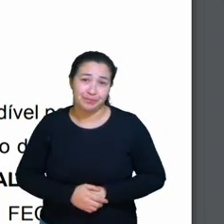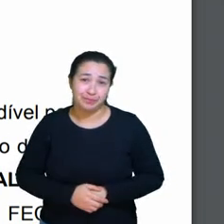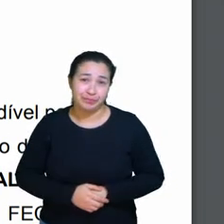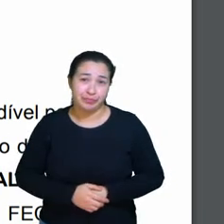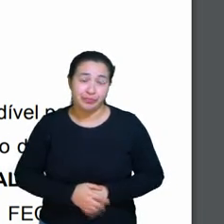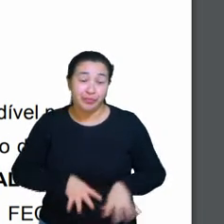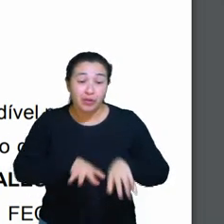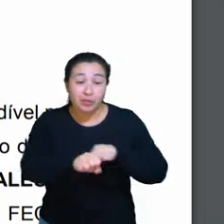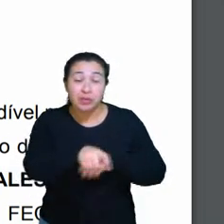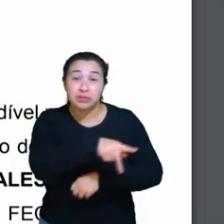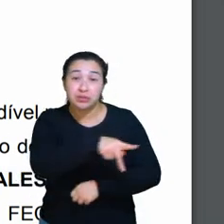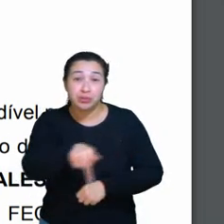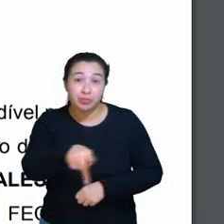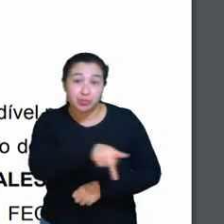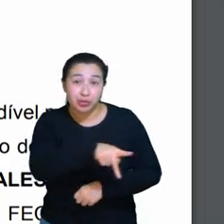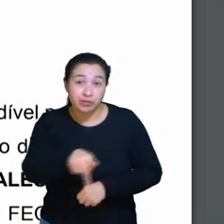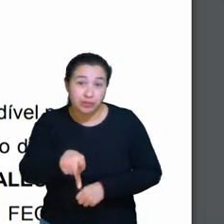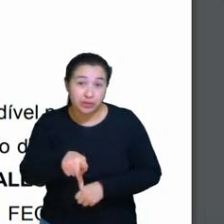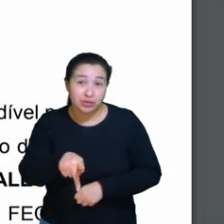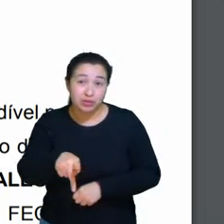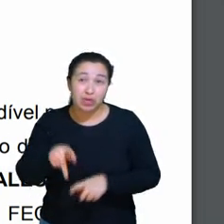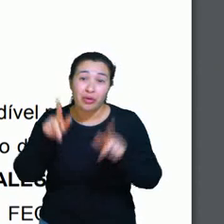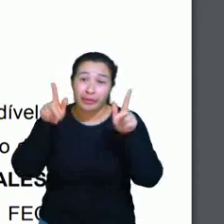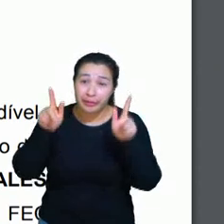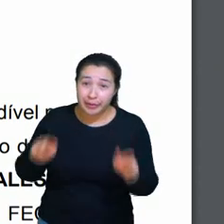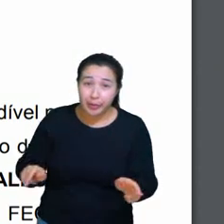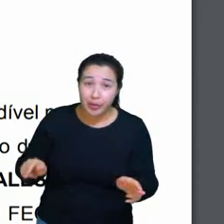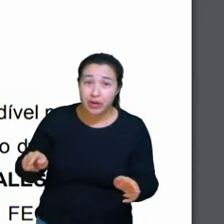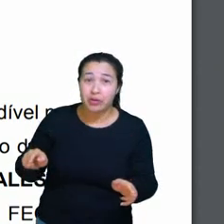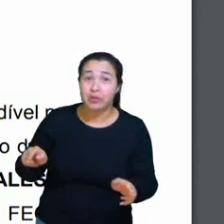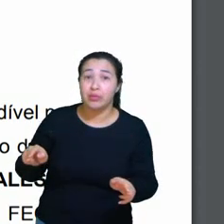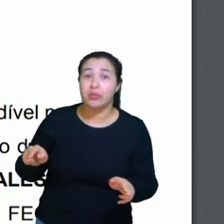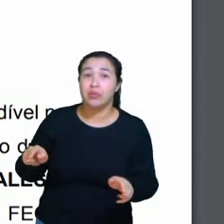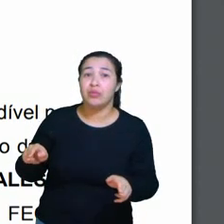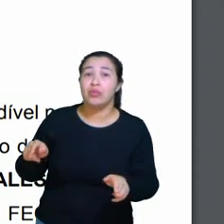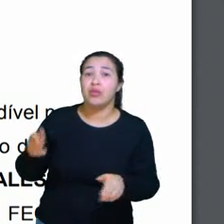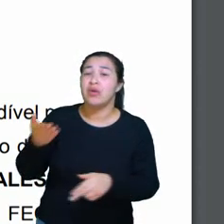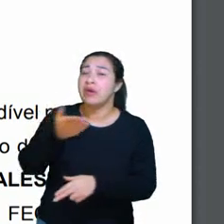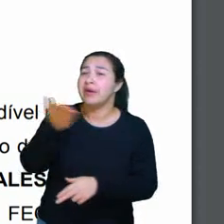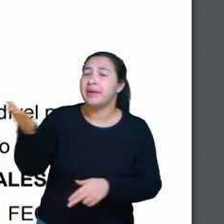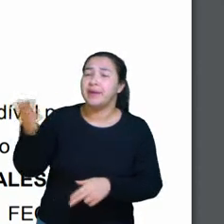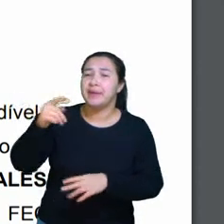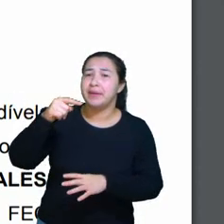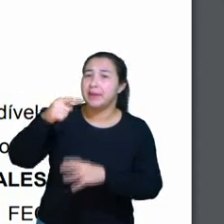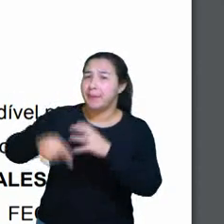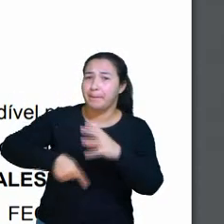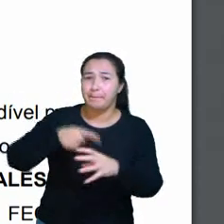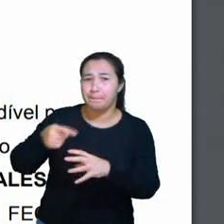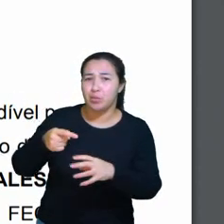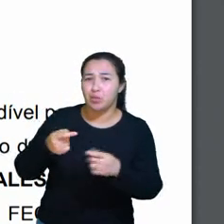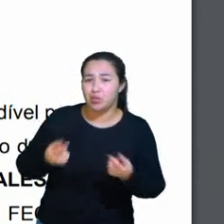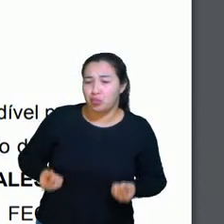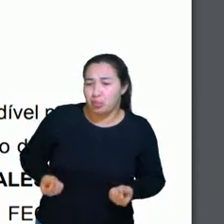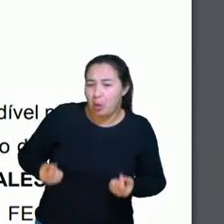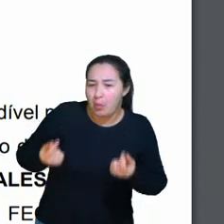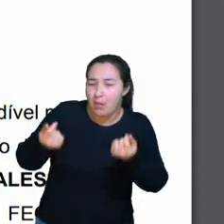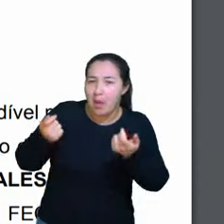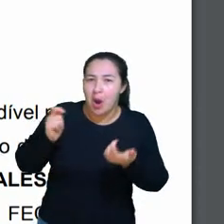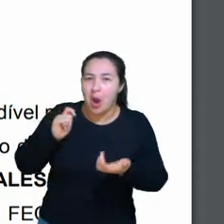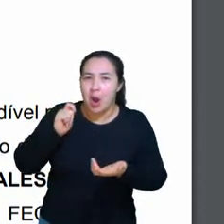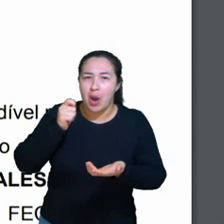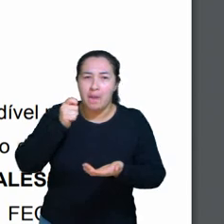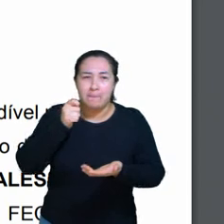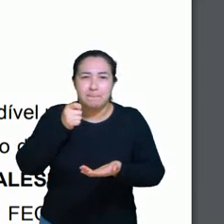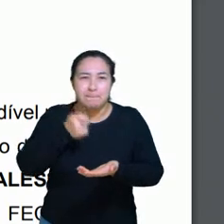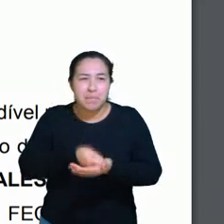de professores a mesma racionalidade da exploração que o mundo do Capital segue para tratar